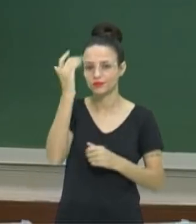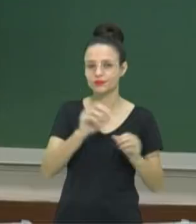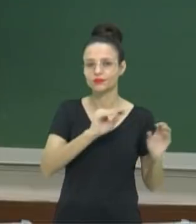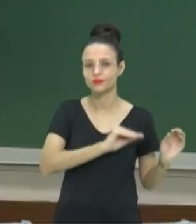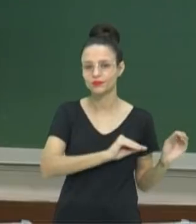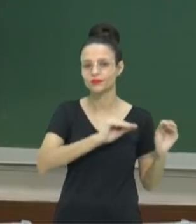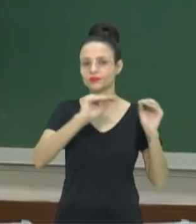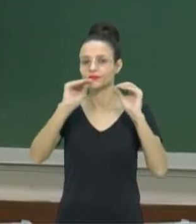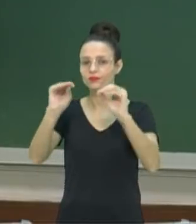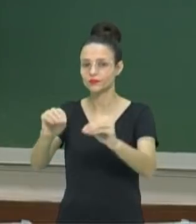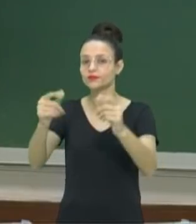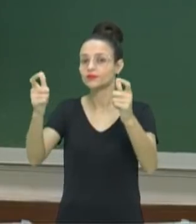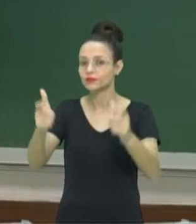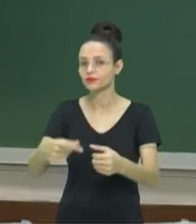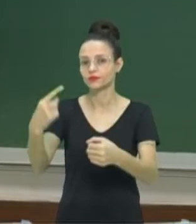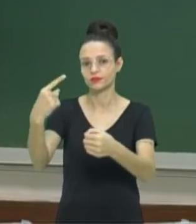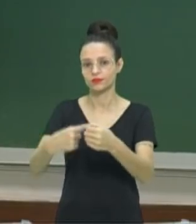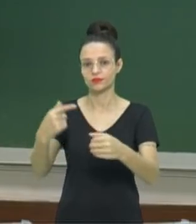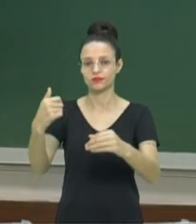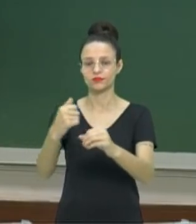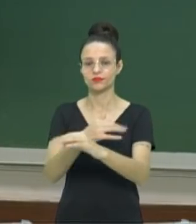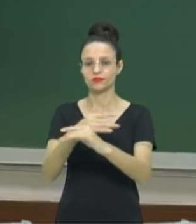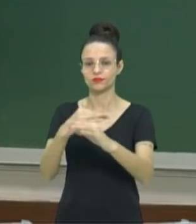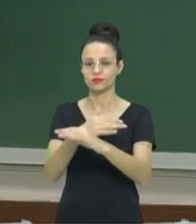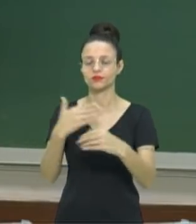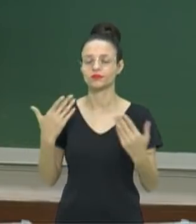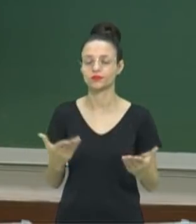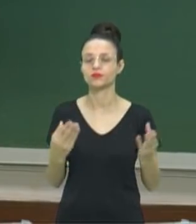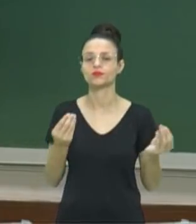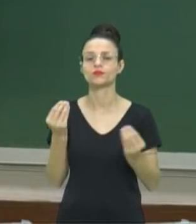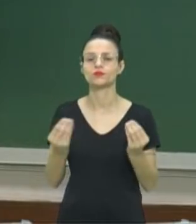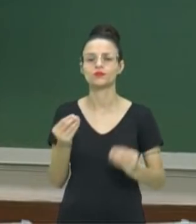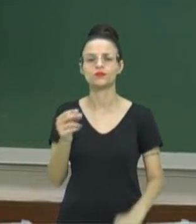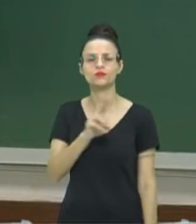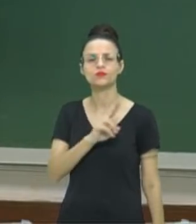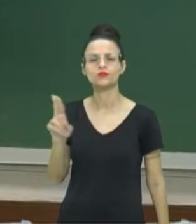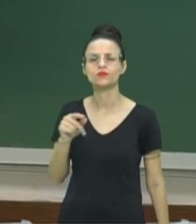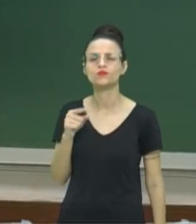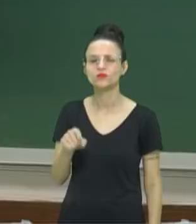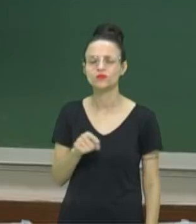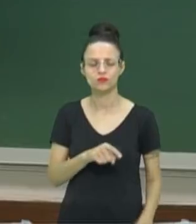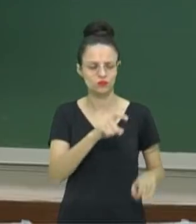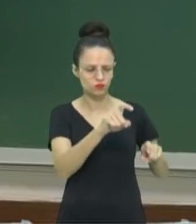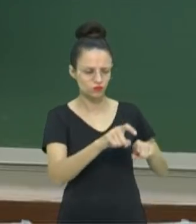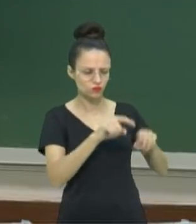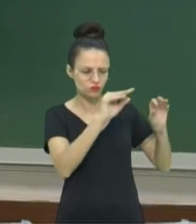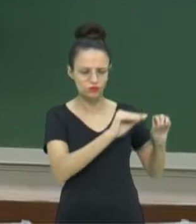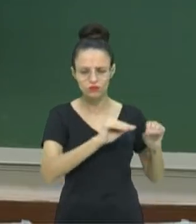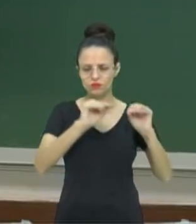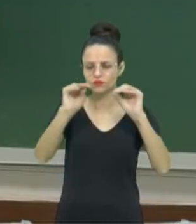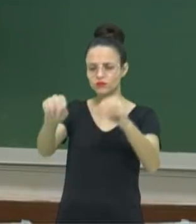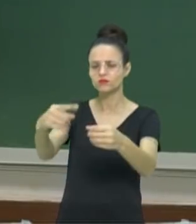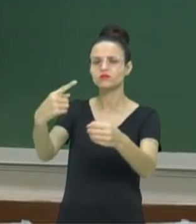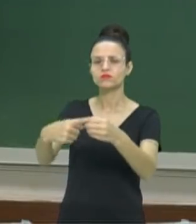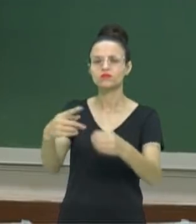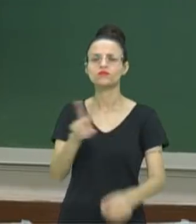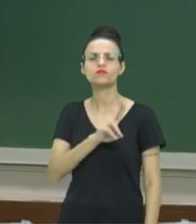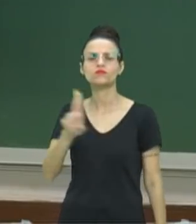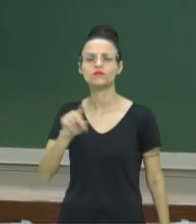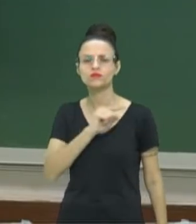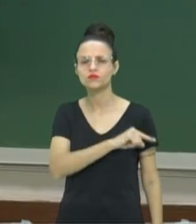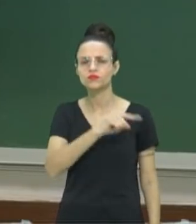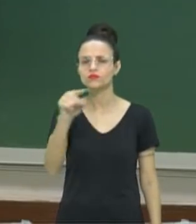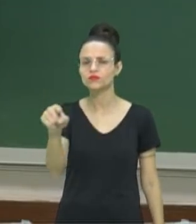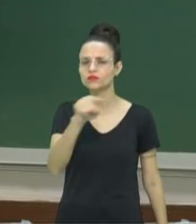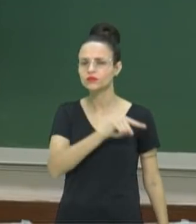em direção às cidades. Como é que a gente chama esse tipo de migração que aconteceu no